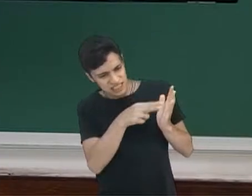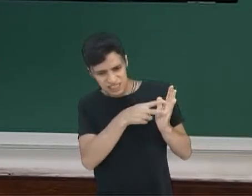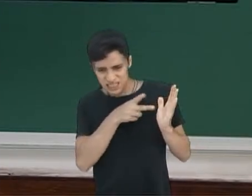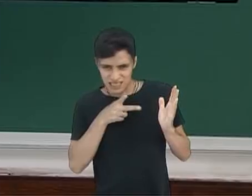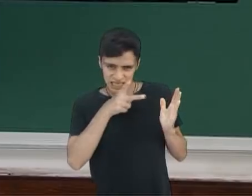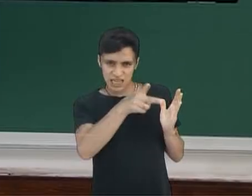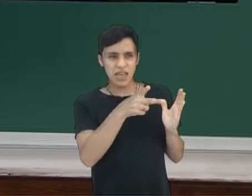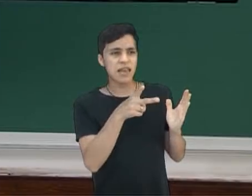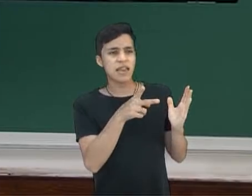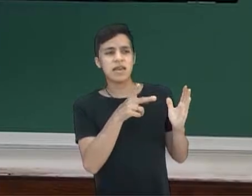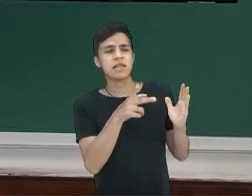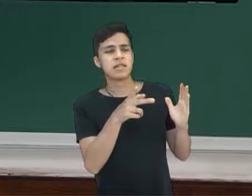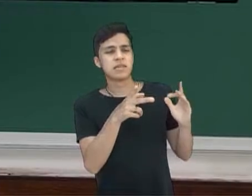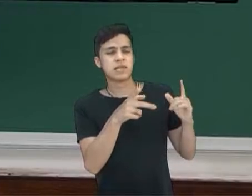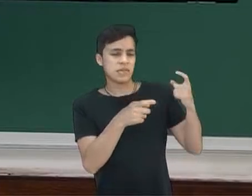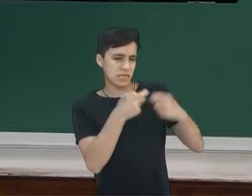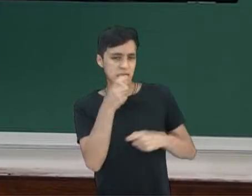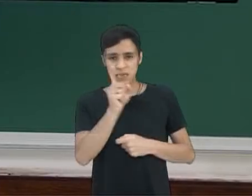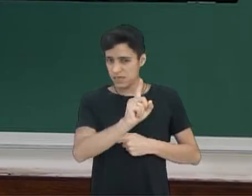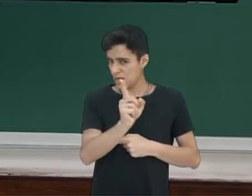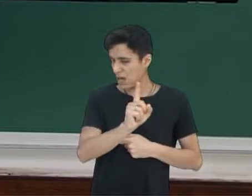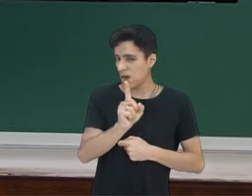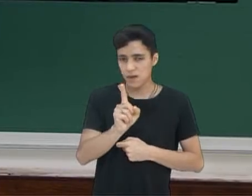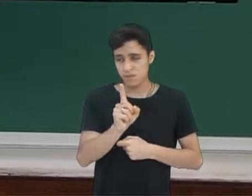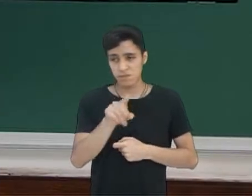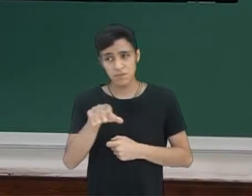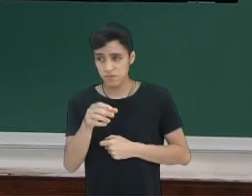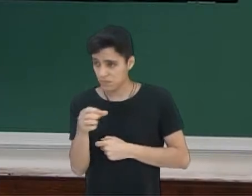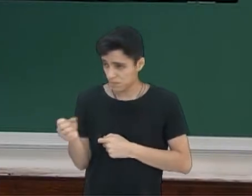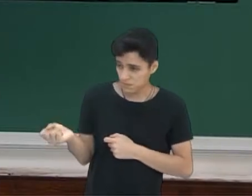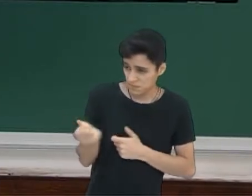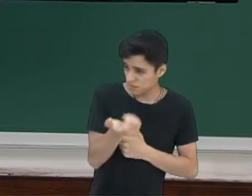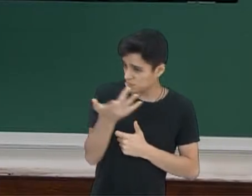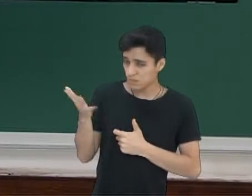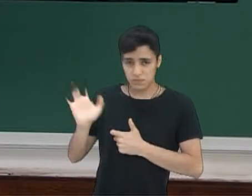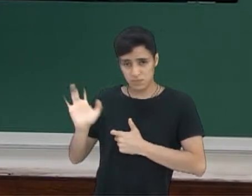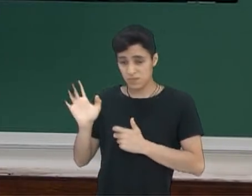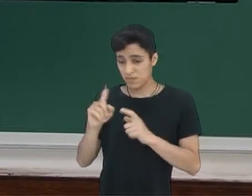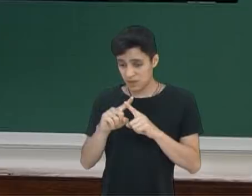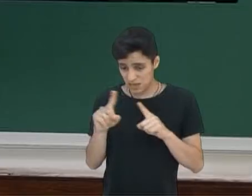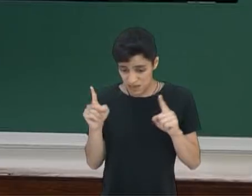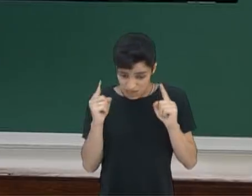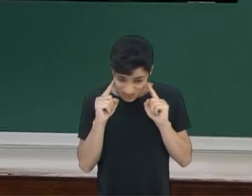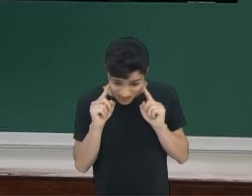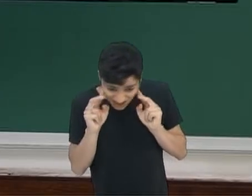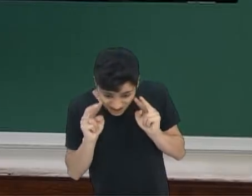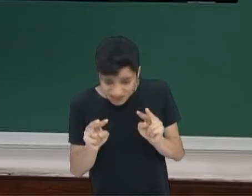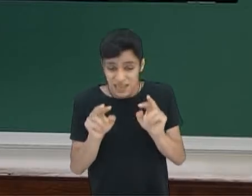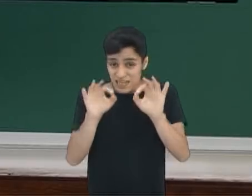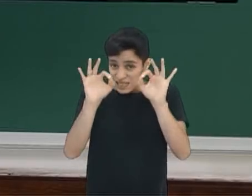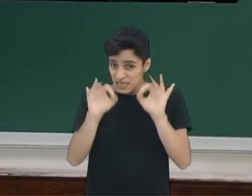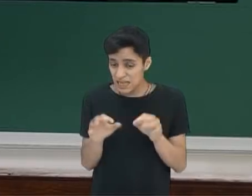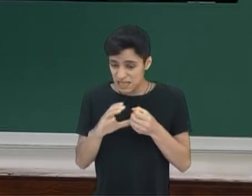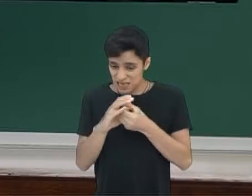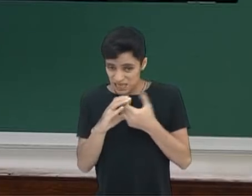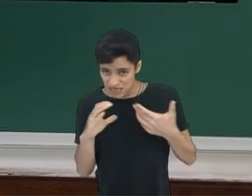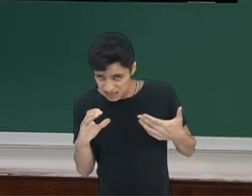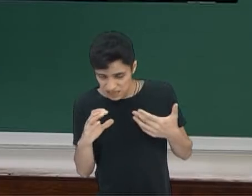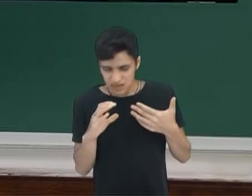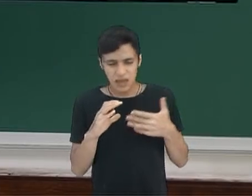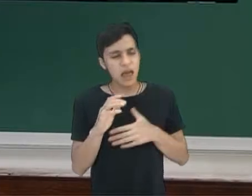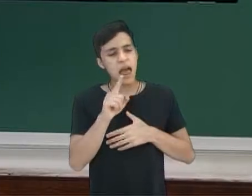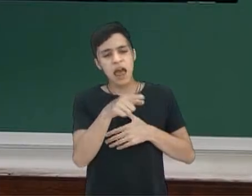relação sexual, acasalamento, porque nem sempre isso vai acontecer. Mas o que caracteriza mesmo uma reprodução